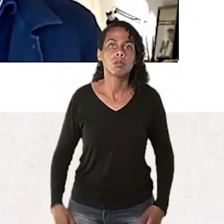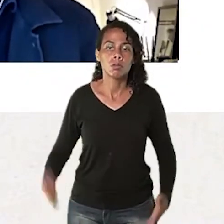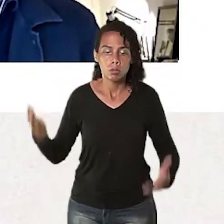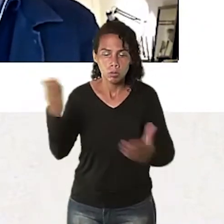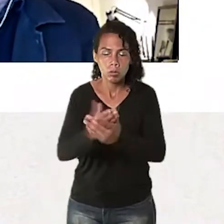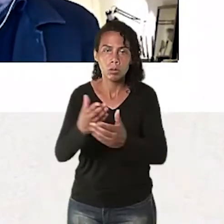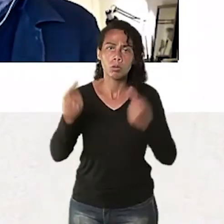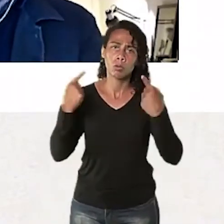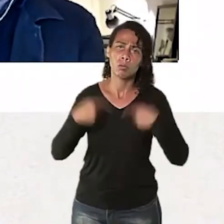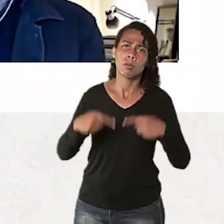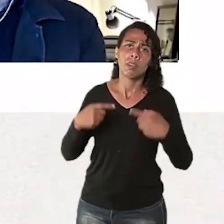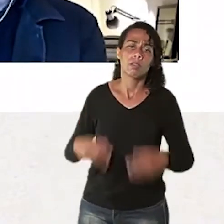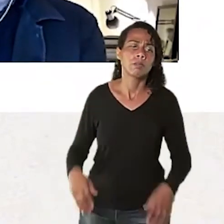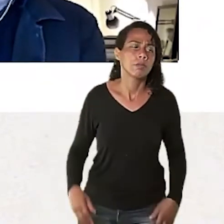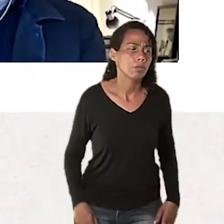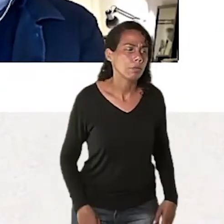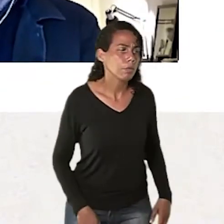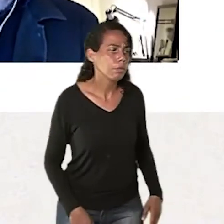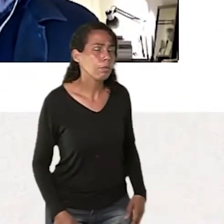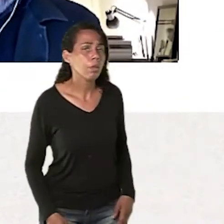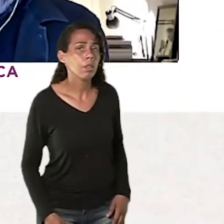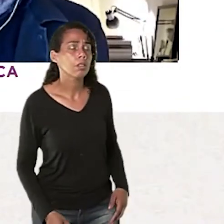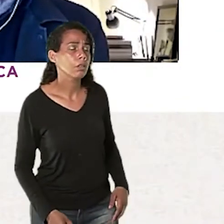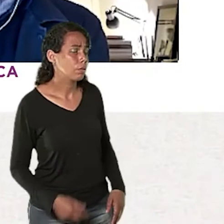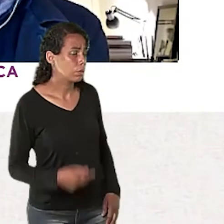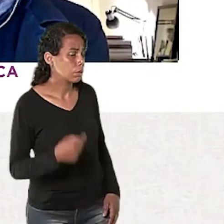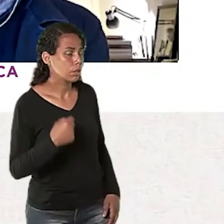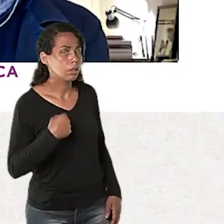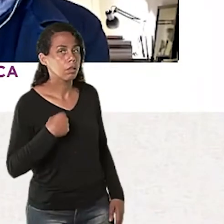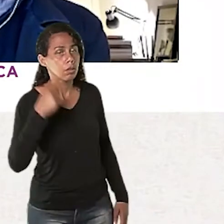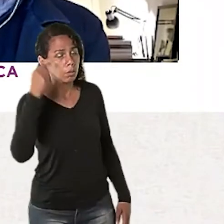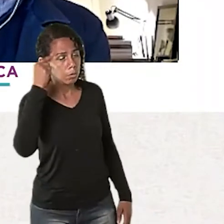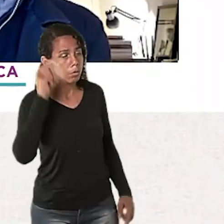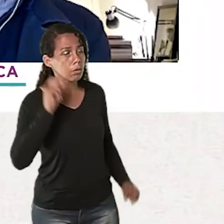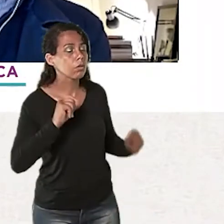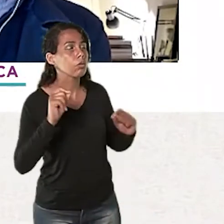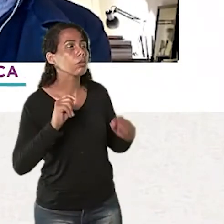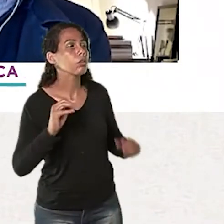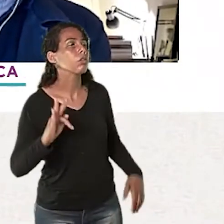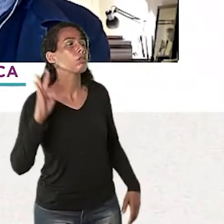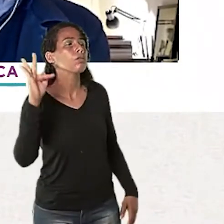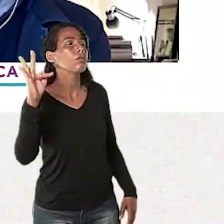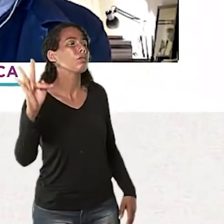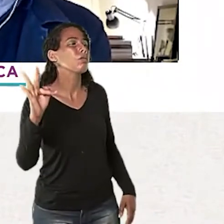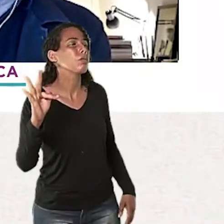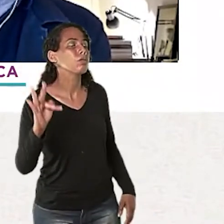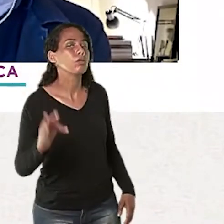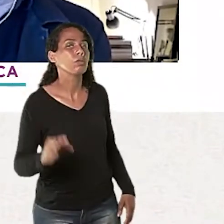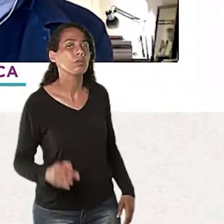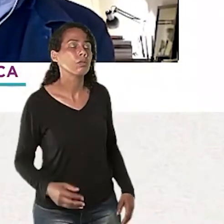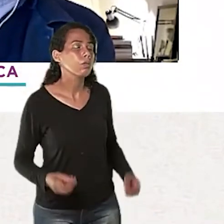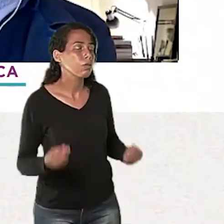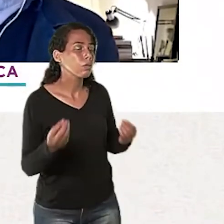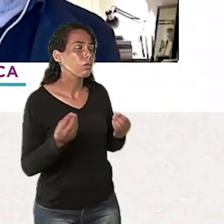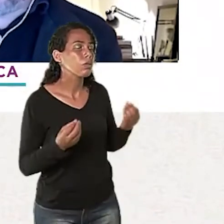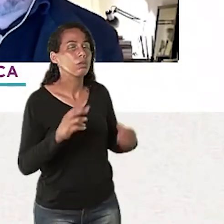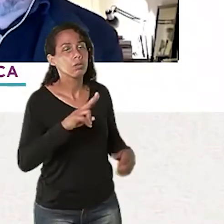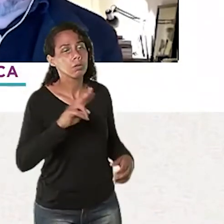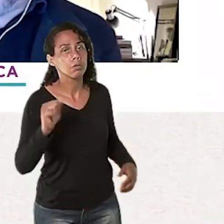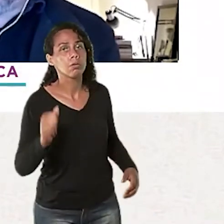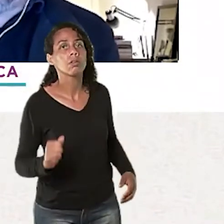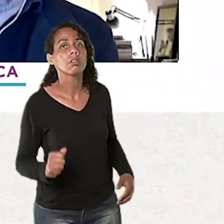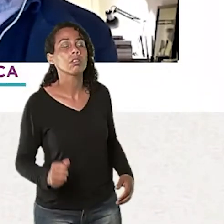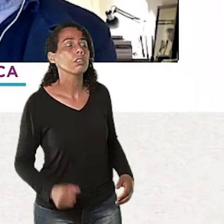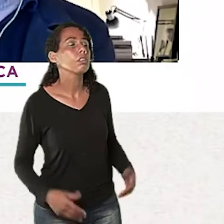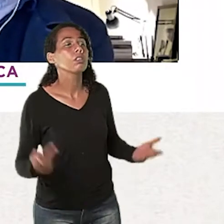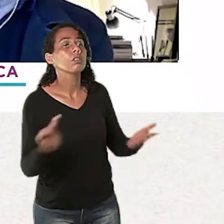Então, o que acontece eu comecei a escrever um diário de Berlim em 2019. Aí esse